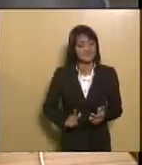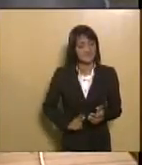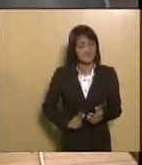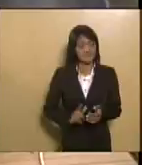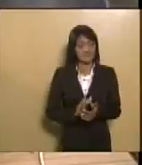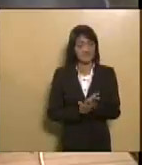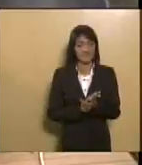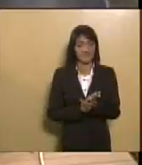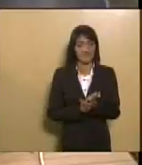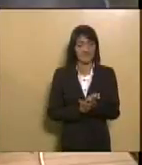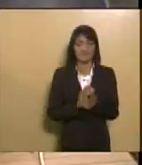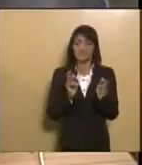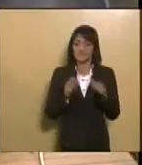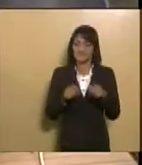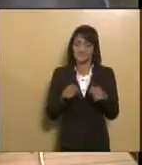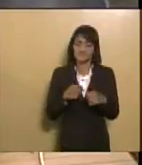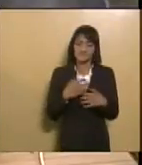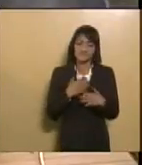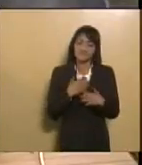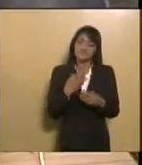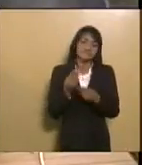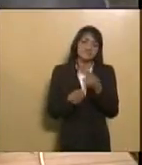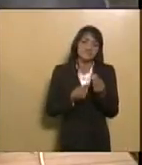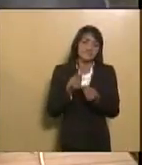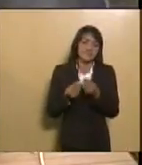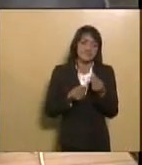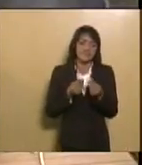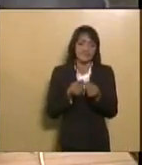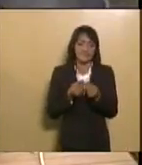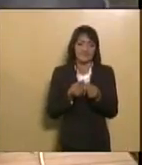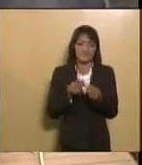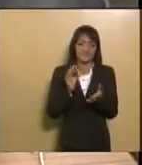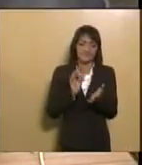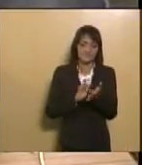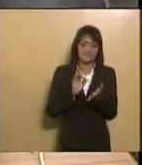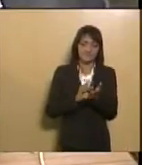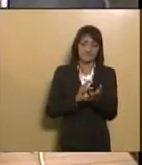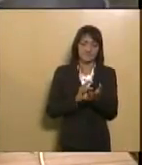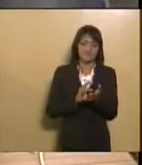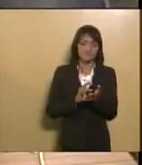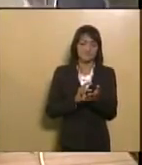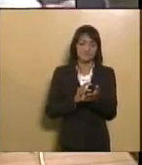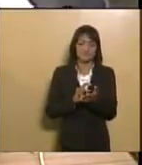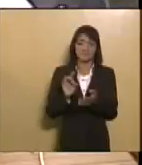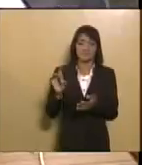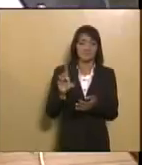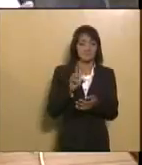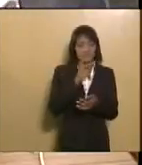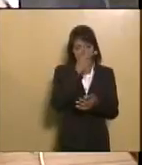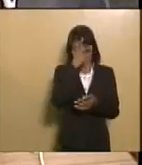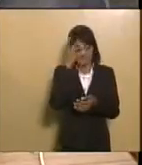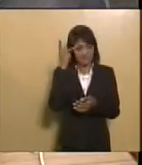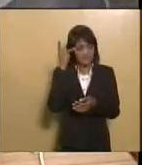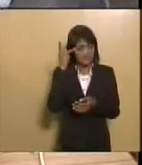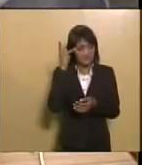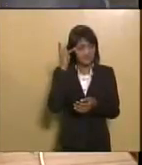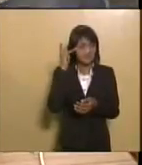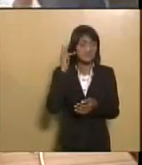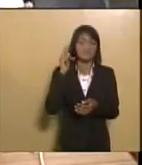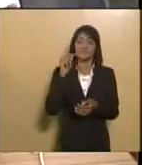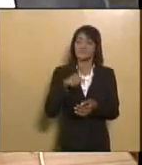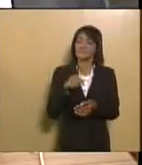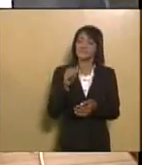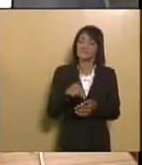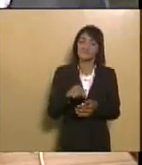se sensibilize no sentido de fato, colocar esses pacientes fazendo aqui e fazendo